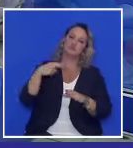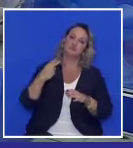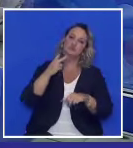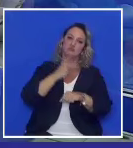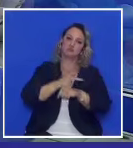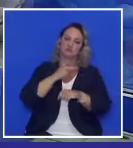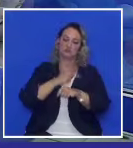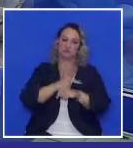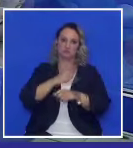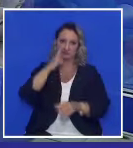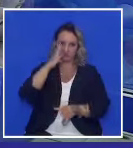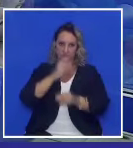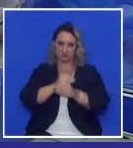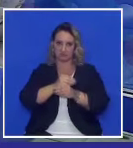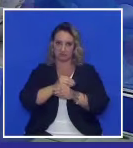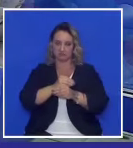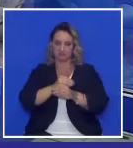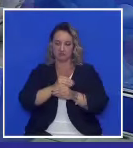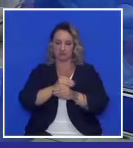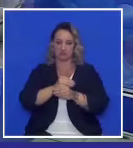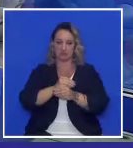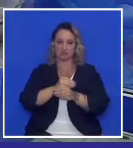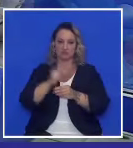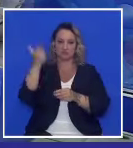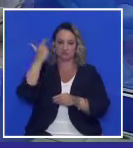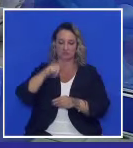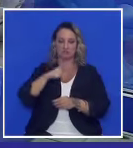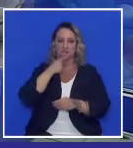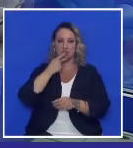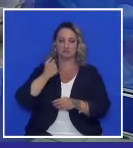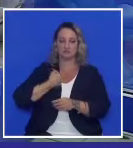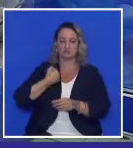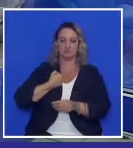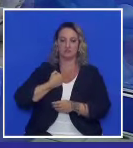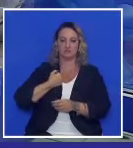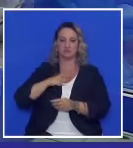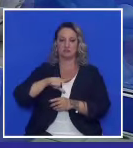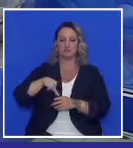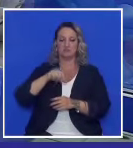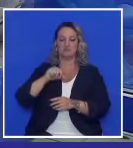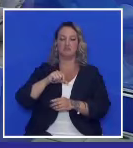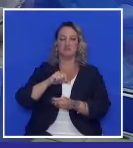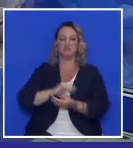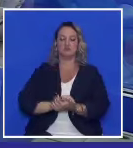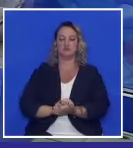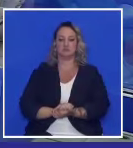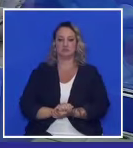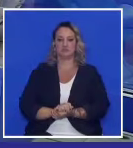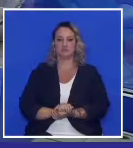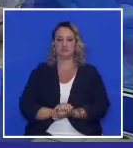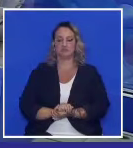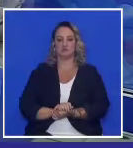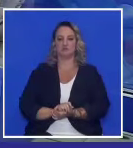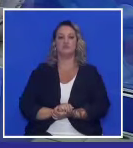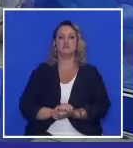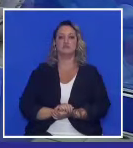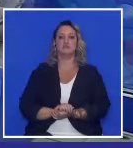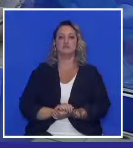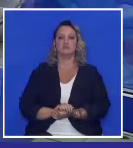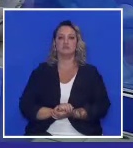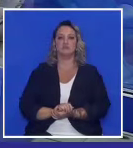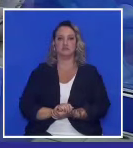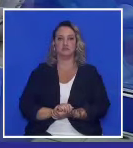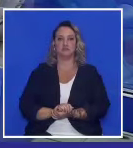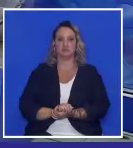o prêmio está acumulado. Vamos repetir novamente os números sorteados no concurso